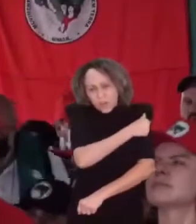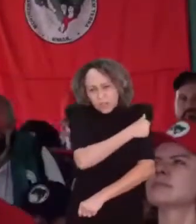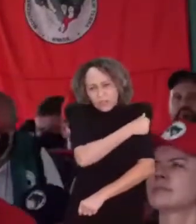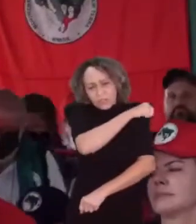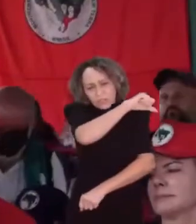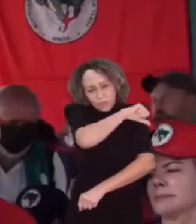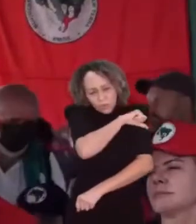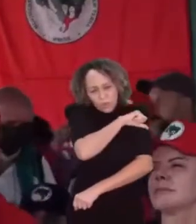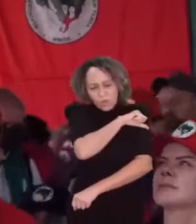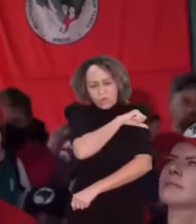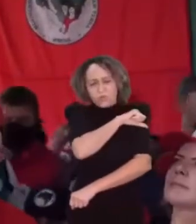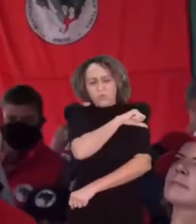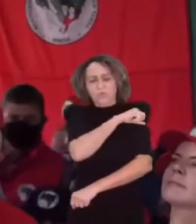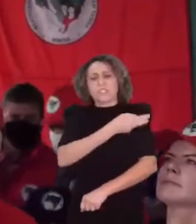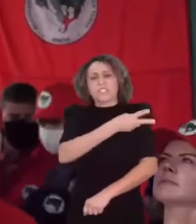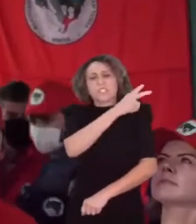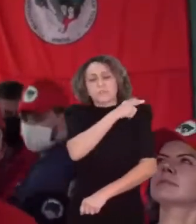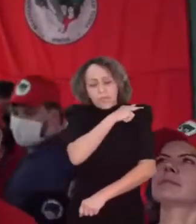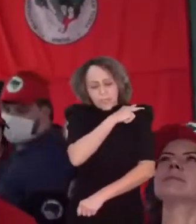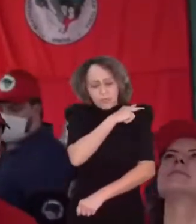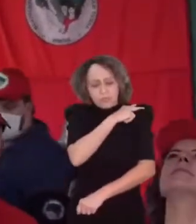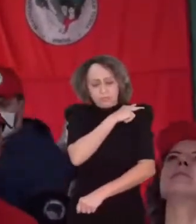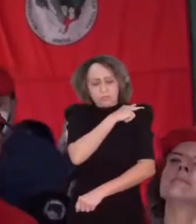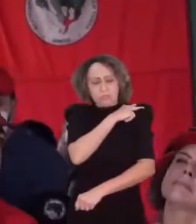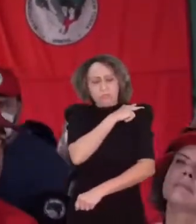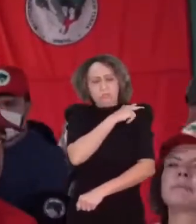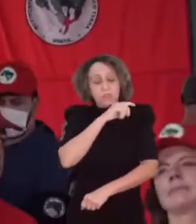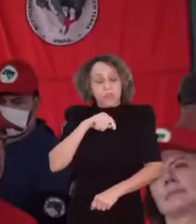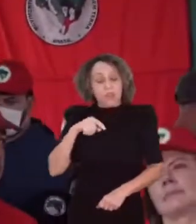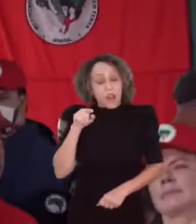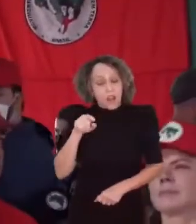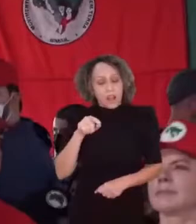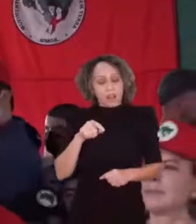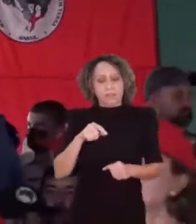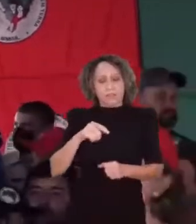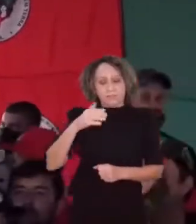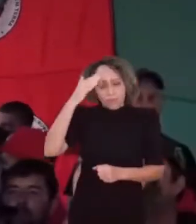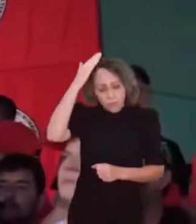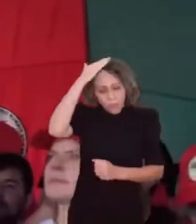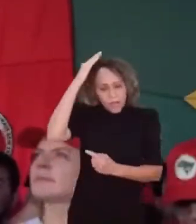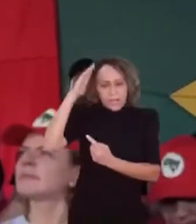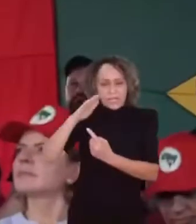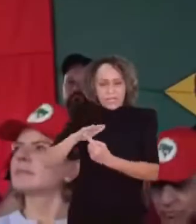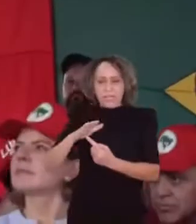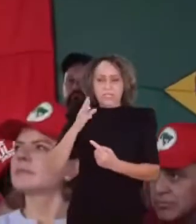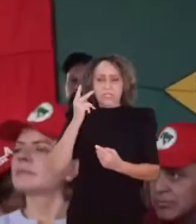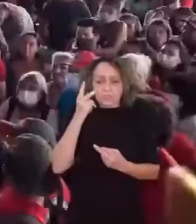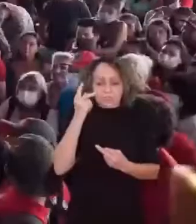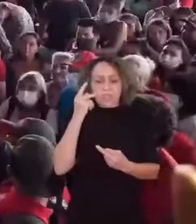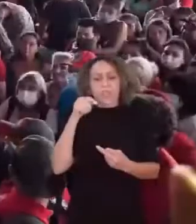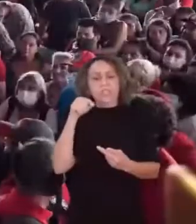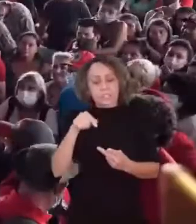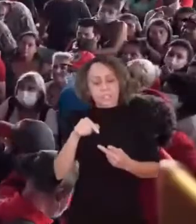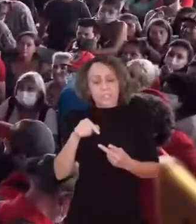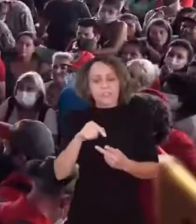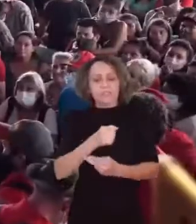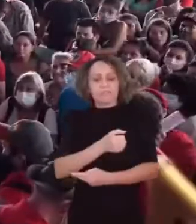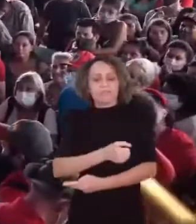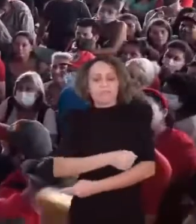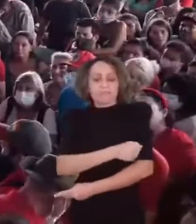Ceará, porque justamente eram dois governos que nos ajudaram no ensino médio. Mas isso tem que ser uma